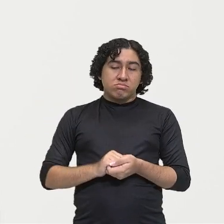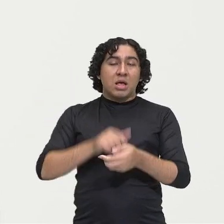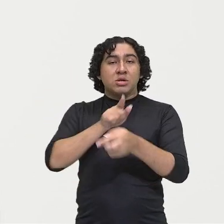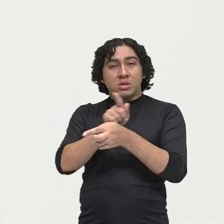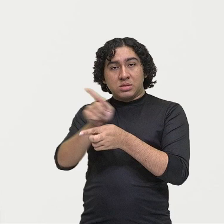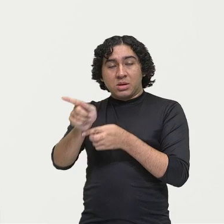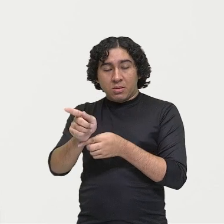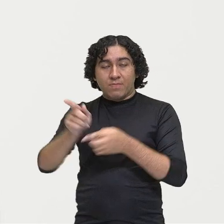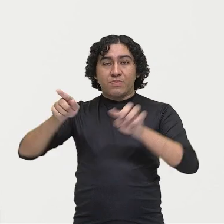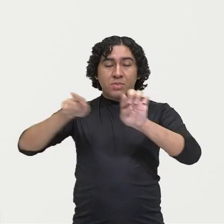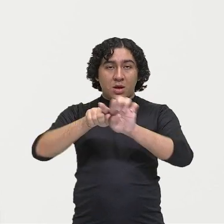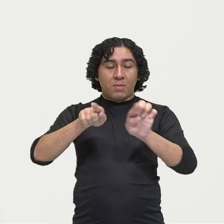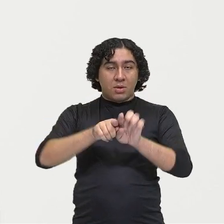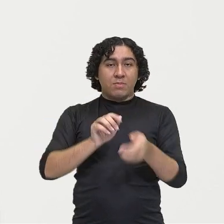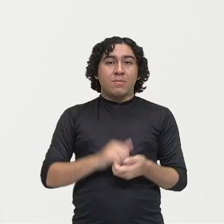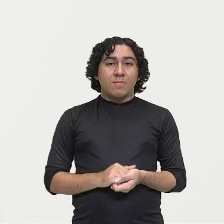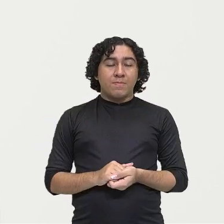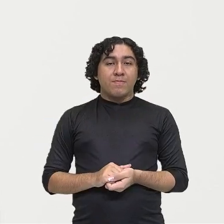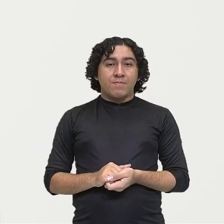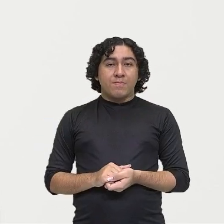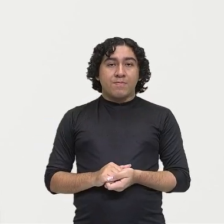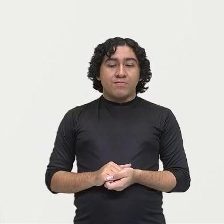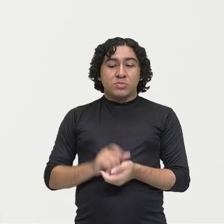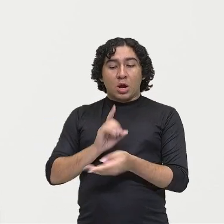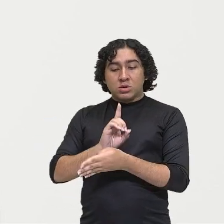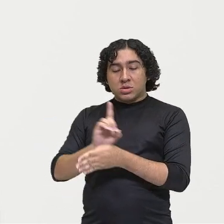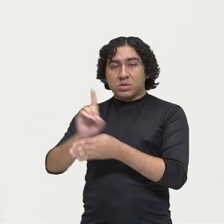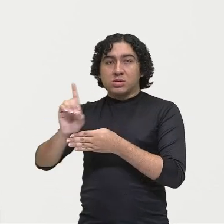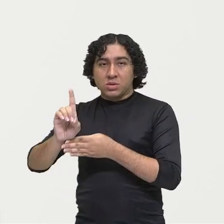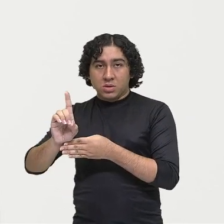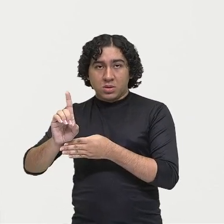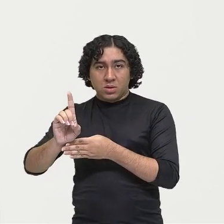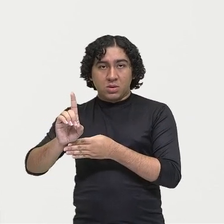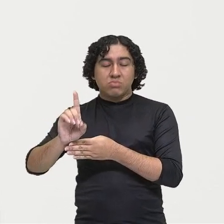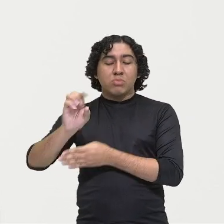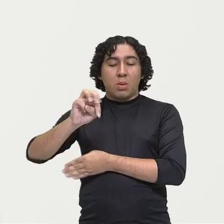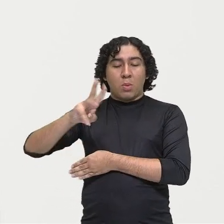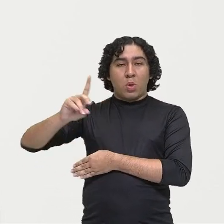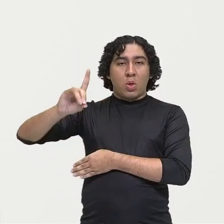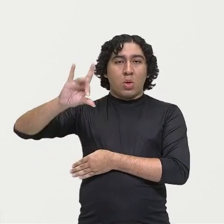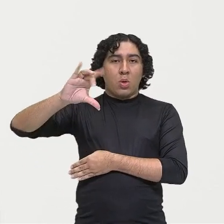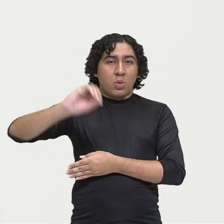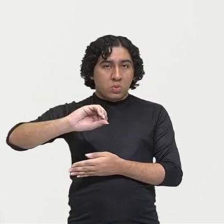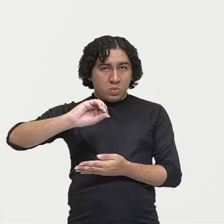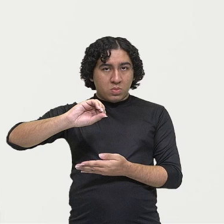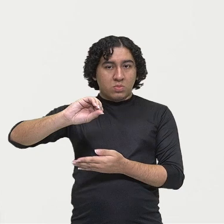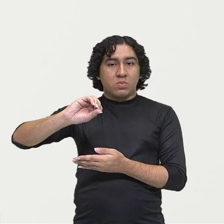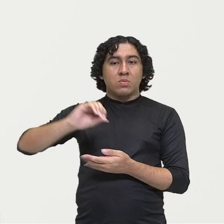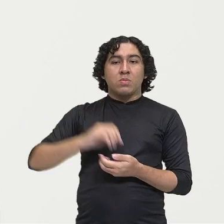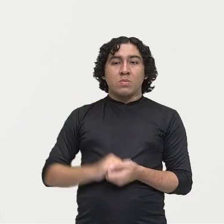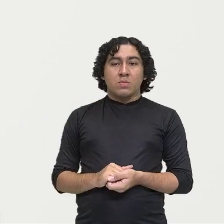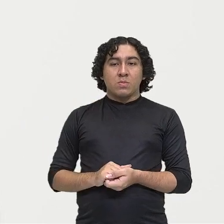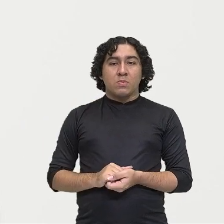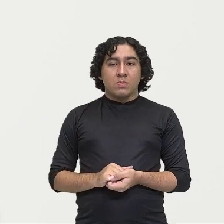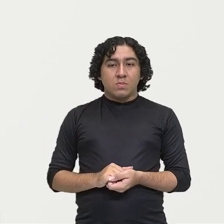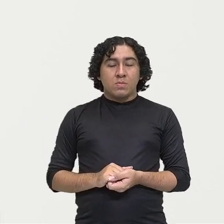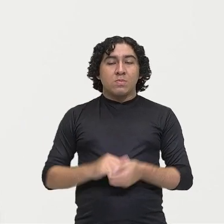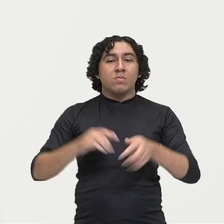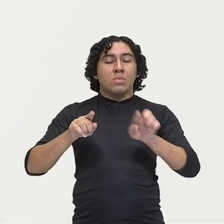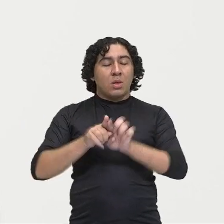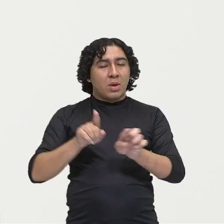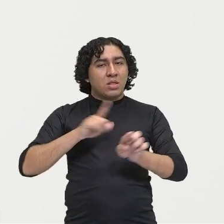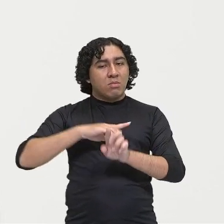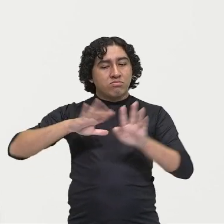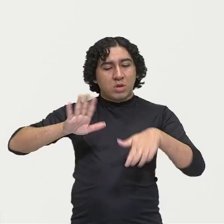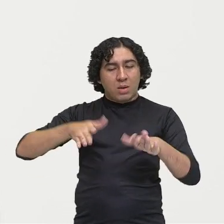que eu tiver módulo, direção e sentido, módulo que envolve aí sem o sinal, que a sua intensidade, a direção e